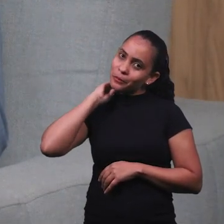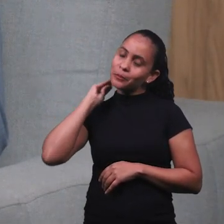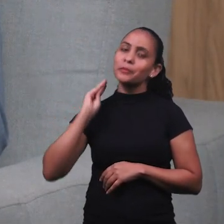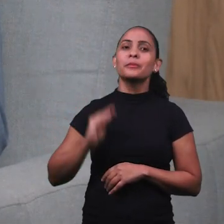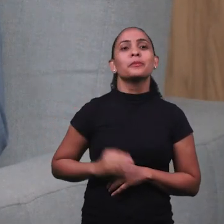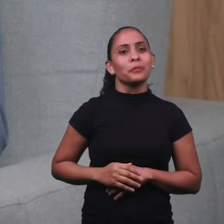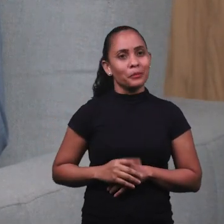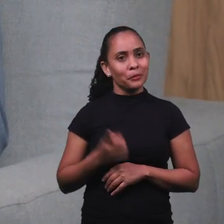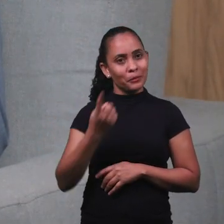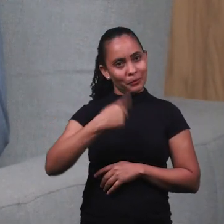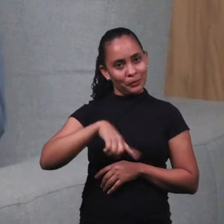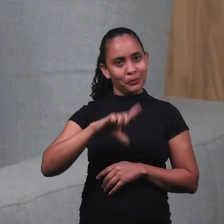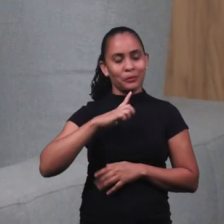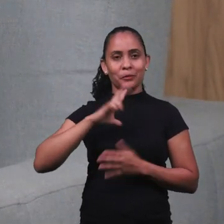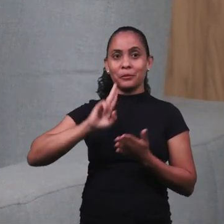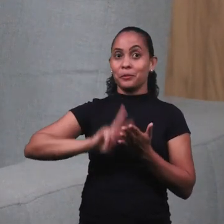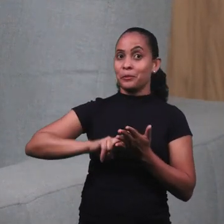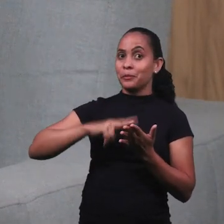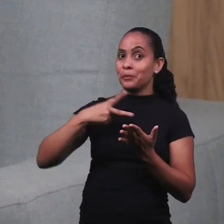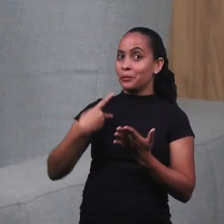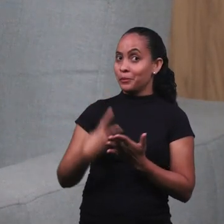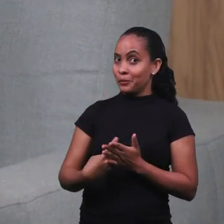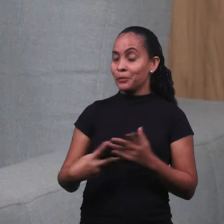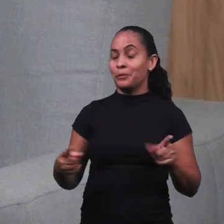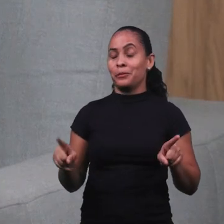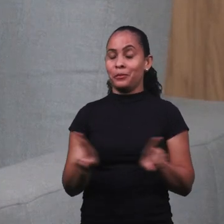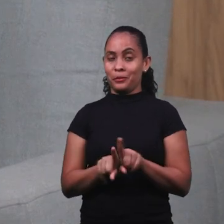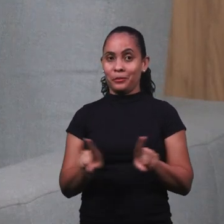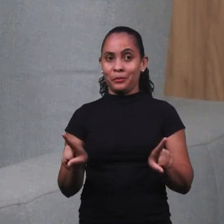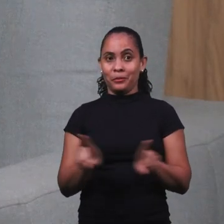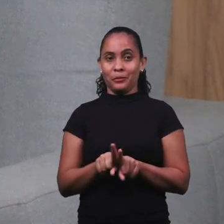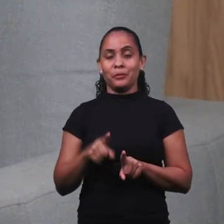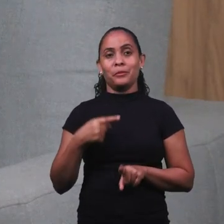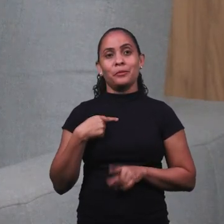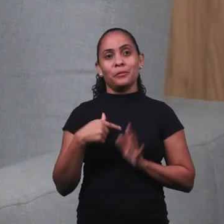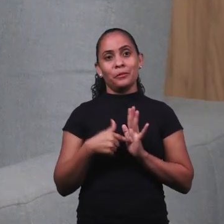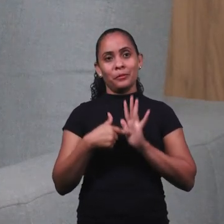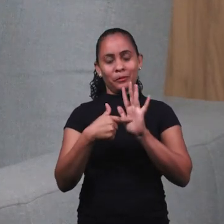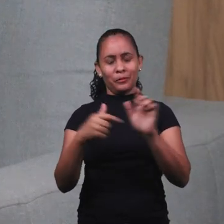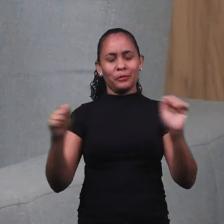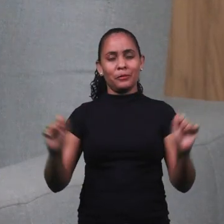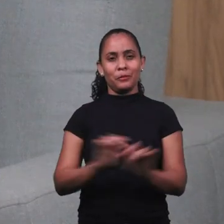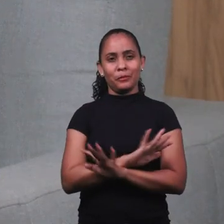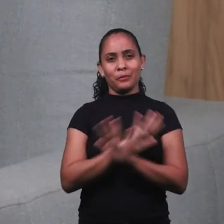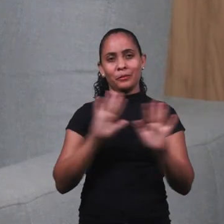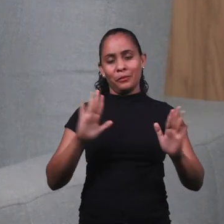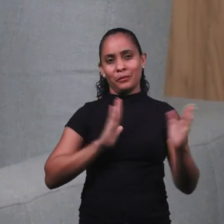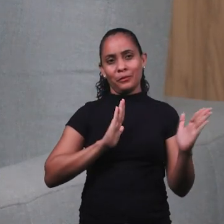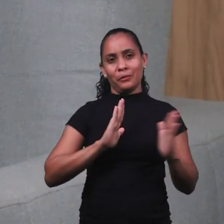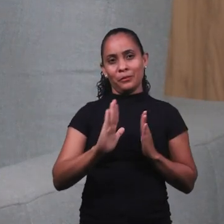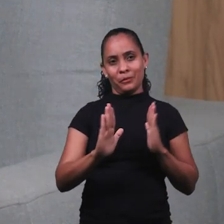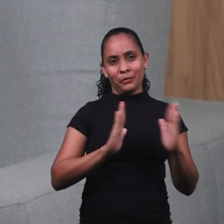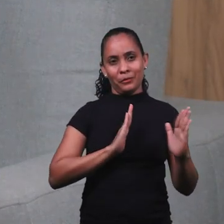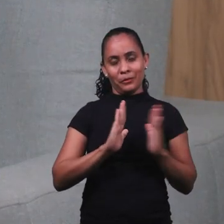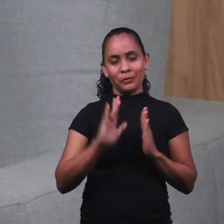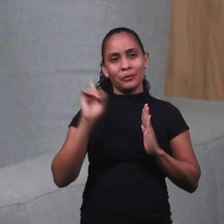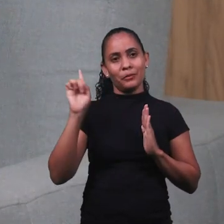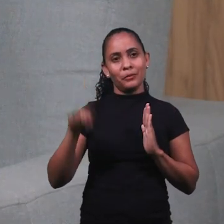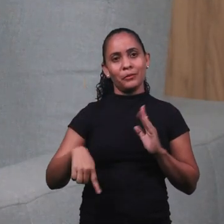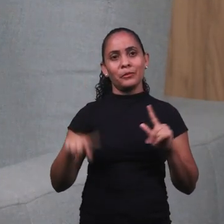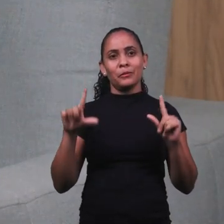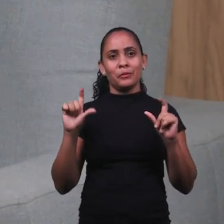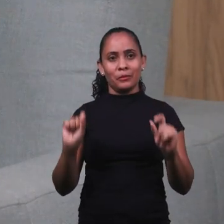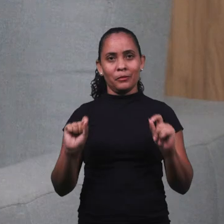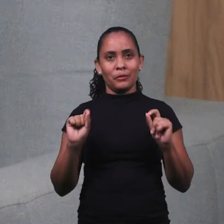Biso, onde ele traduz muito bem aqui e deixa claro que